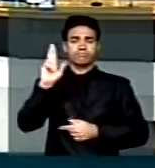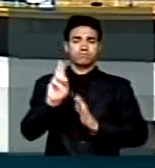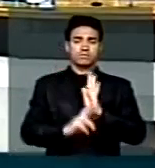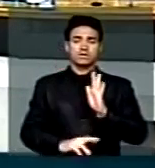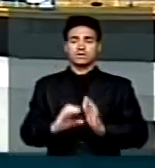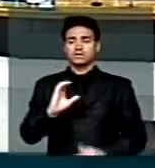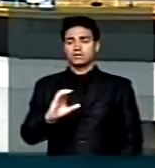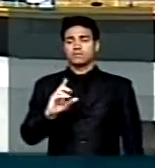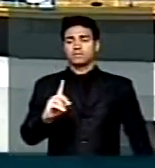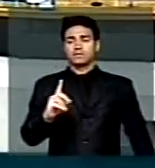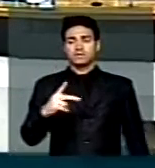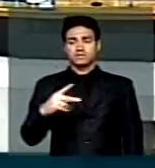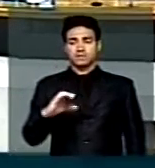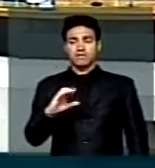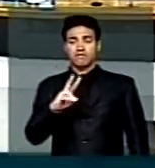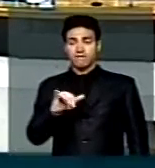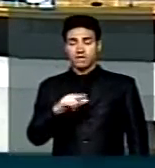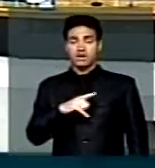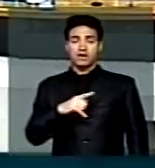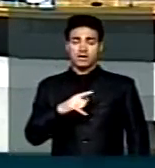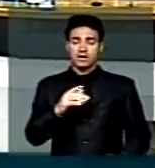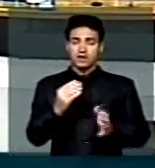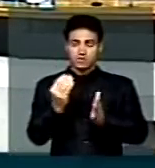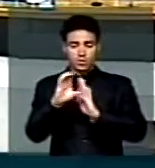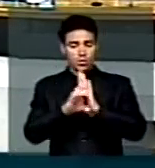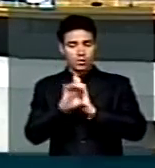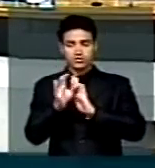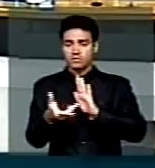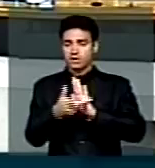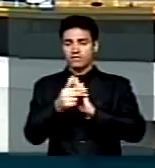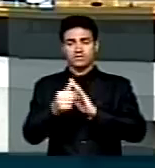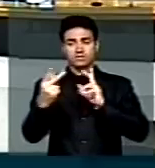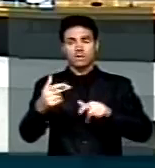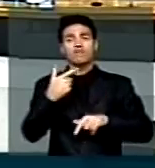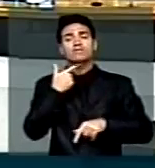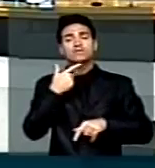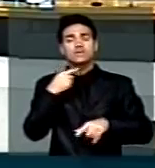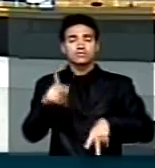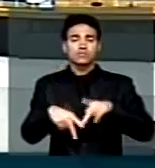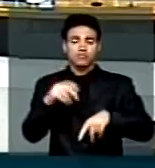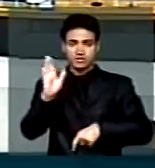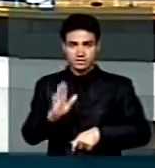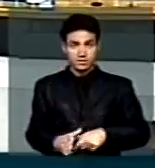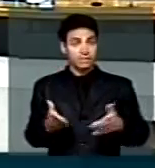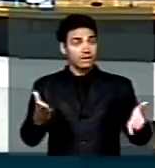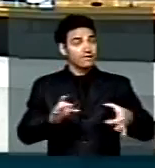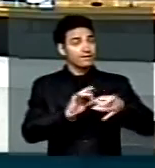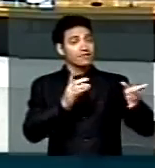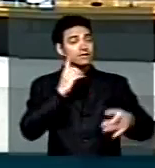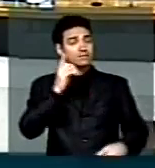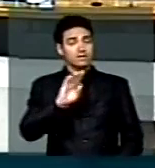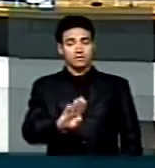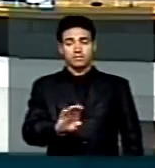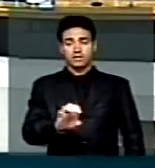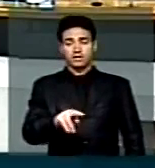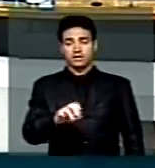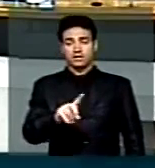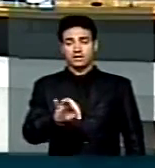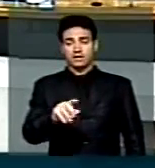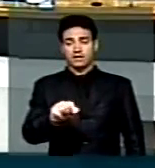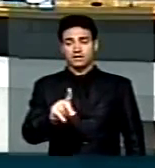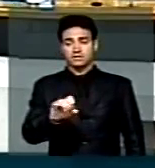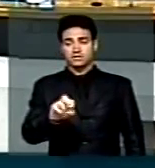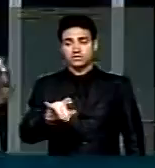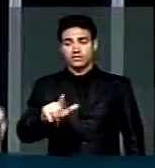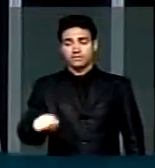que certamente vai dar um código à altura do que espera o povo brasileiro. Parabéns a Vossa Excelência. Com a palavra, a nobre deputada Benedita da Silva.